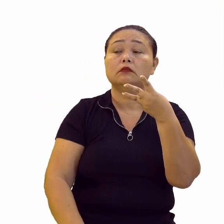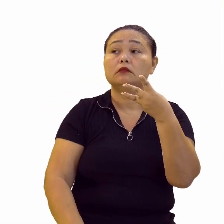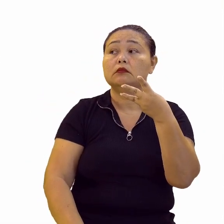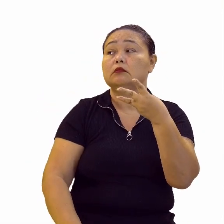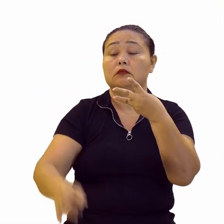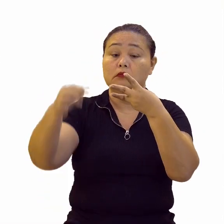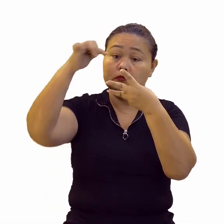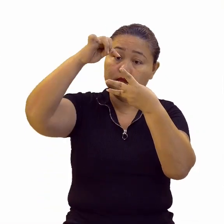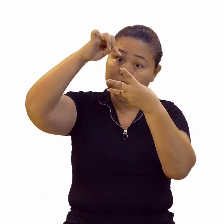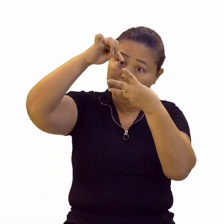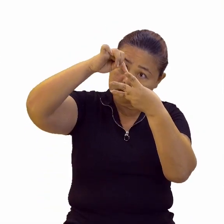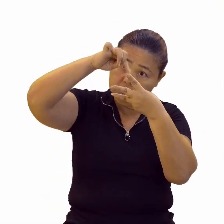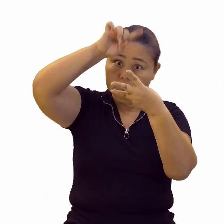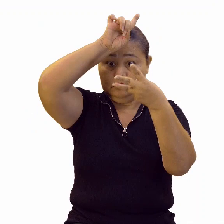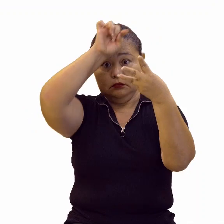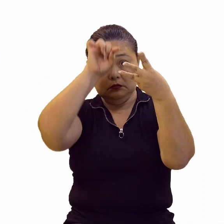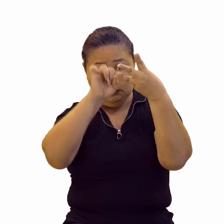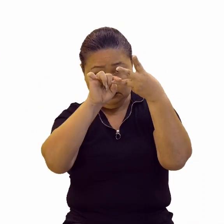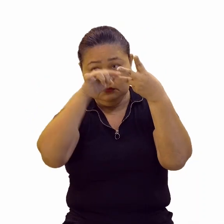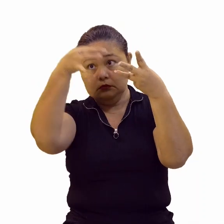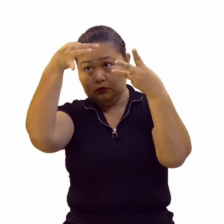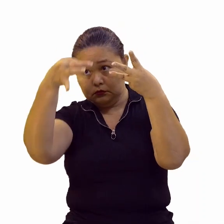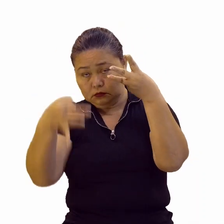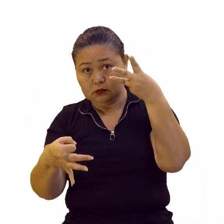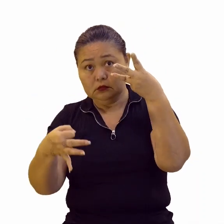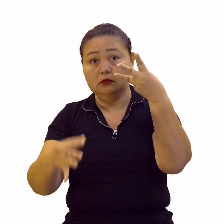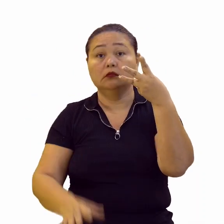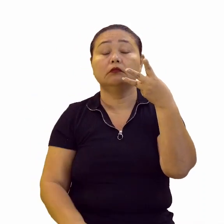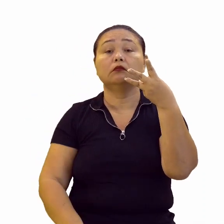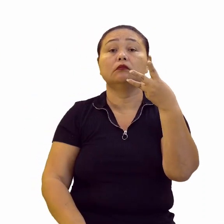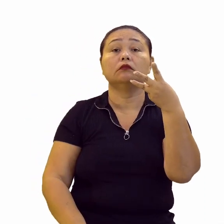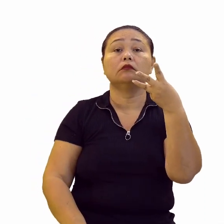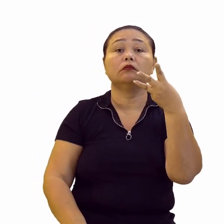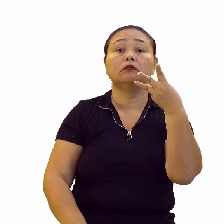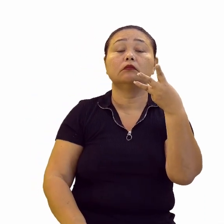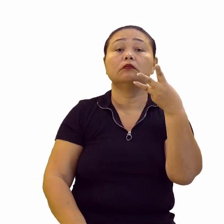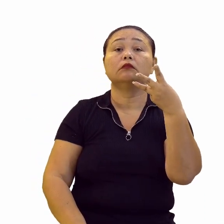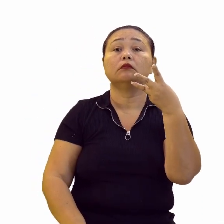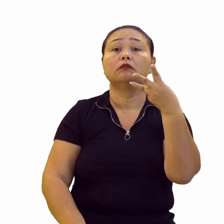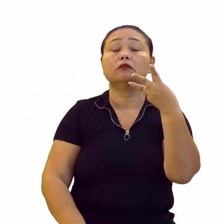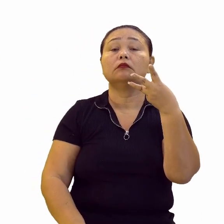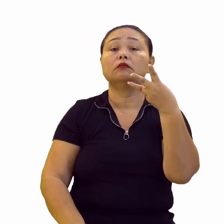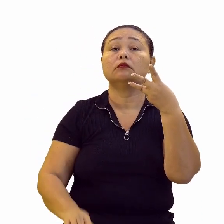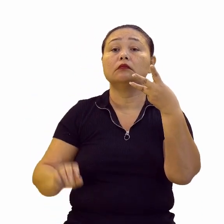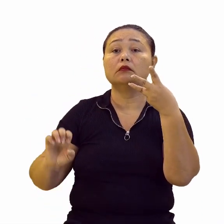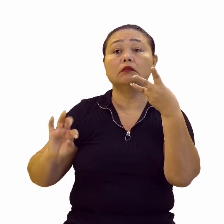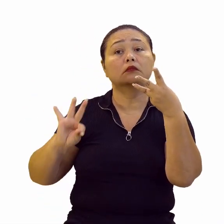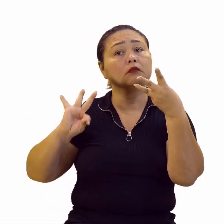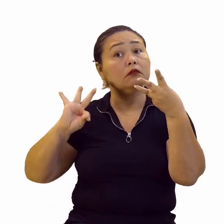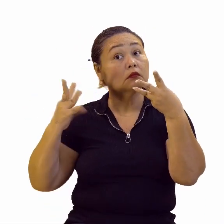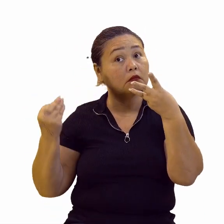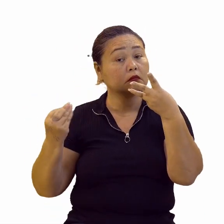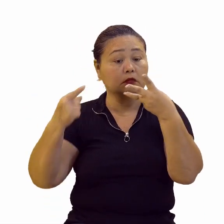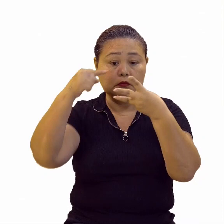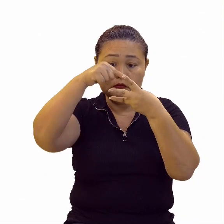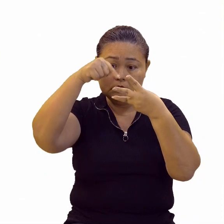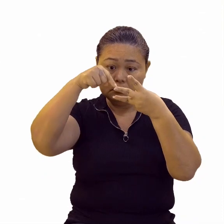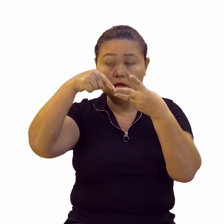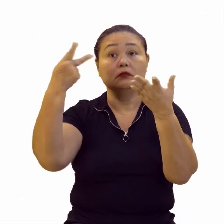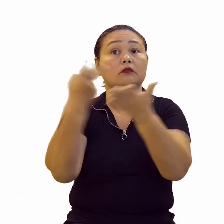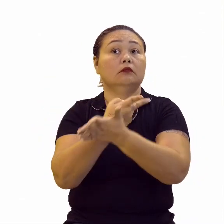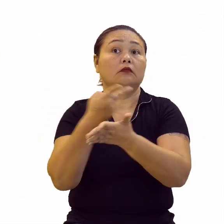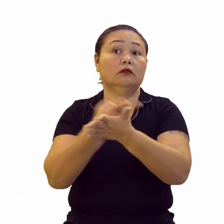Letra D, apenas a 1 e a 3 que estão corretas, tá? E letra E diz que todas elas estão